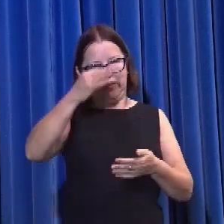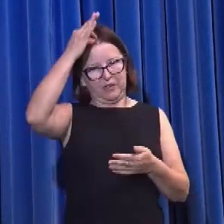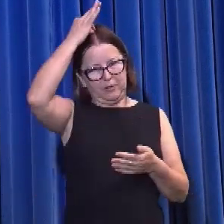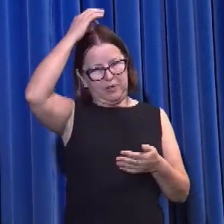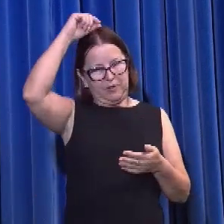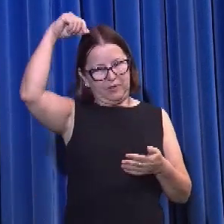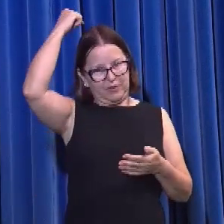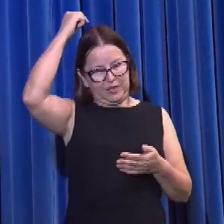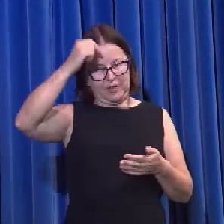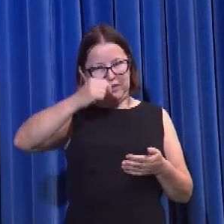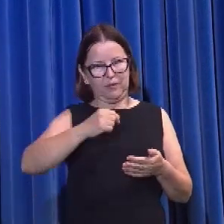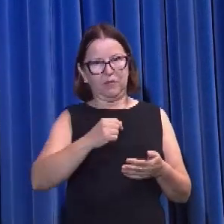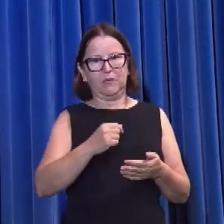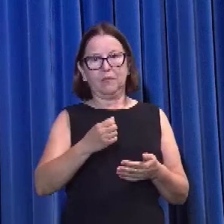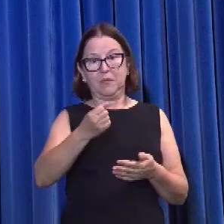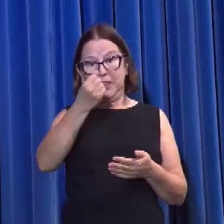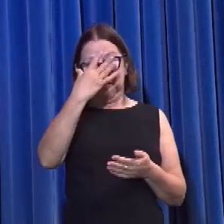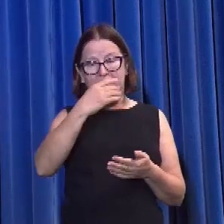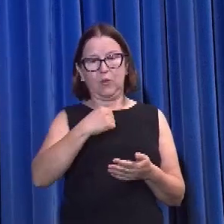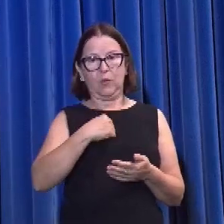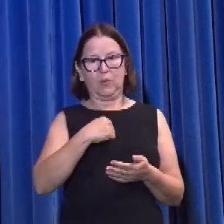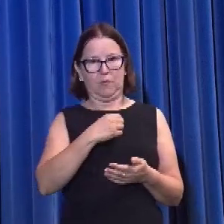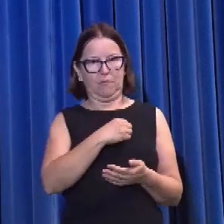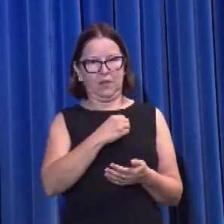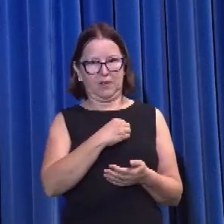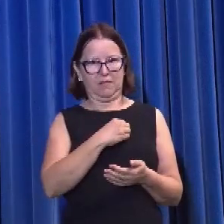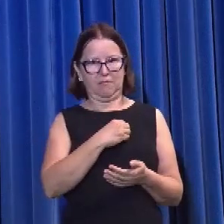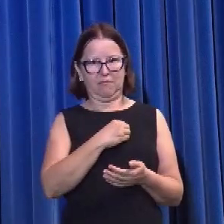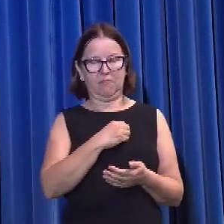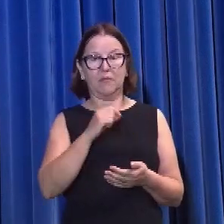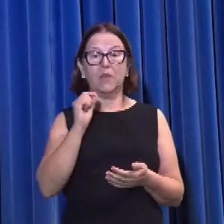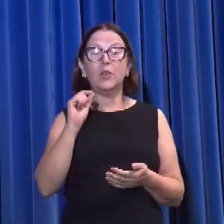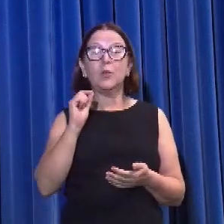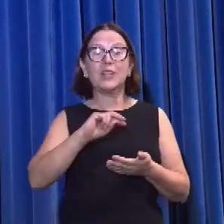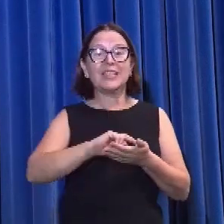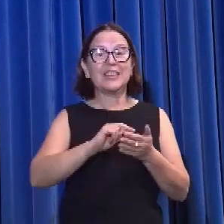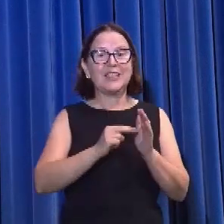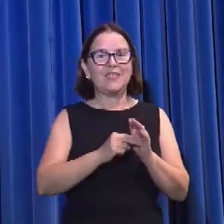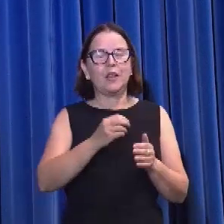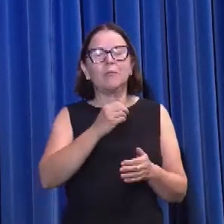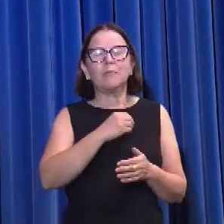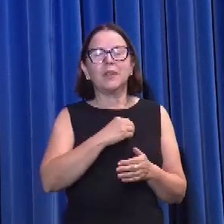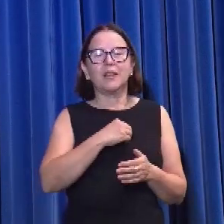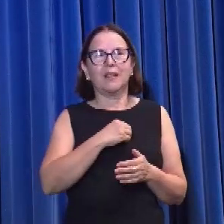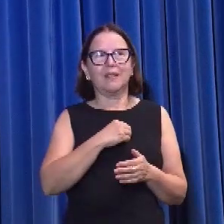do pecado. O que é pecado? Eu dou uma bala.